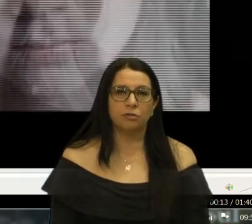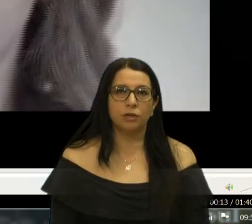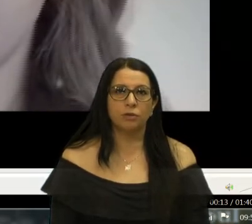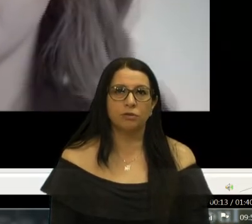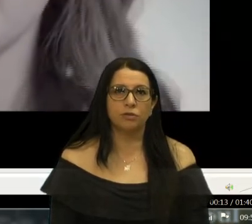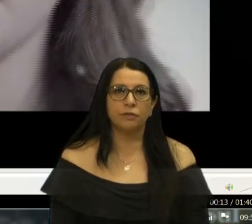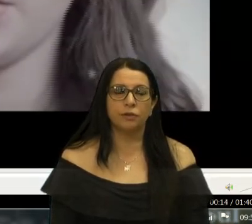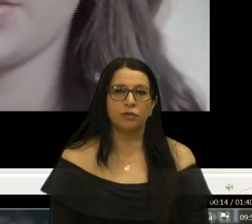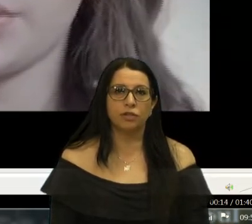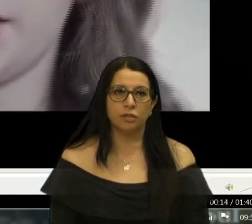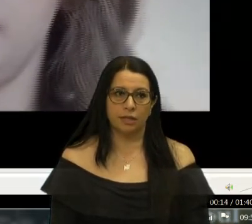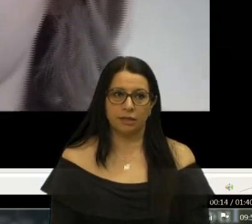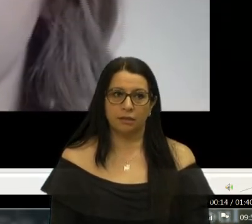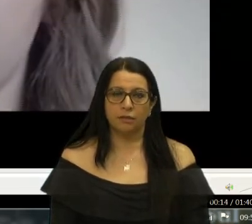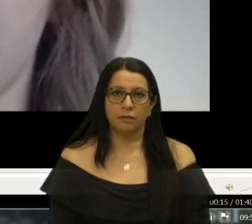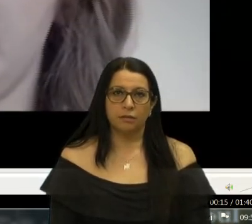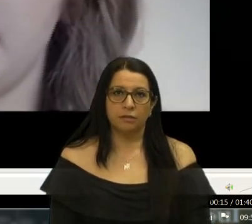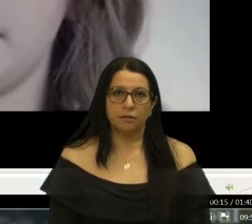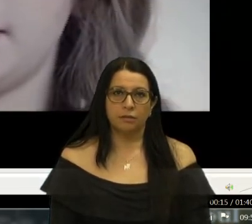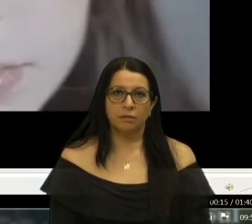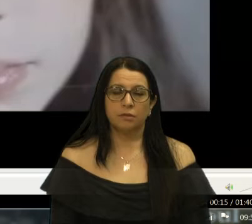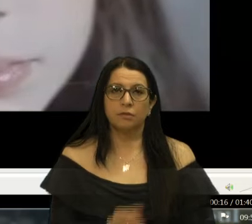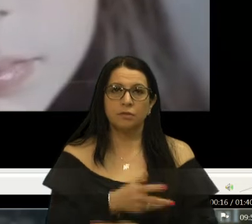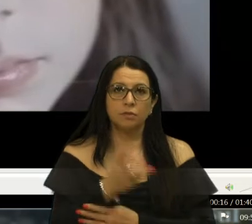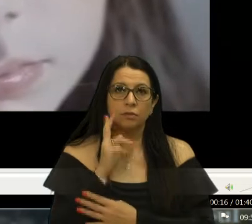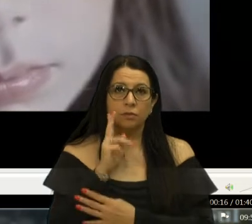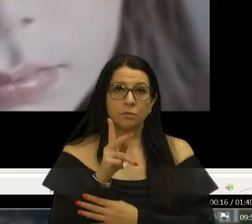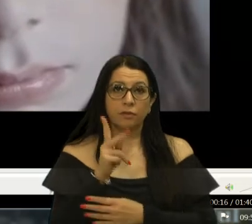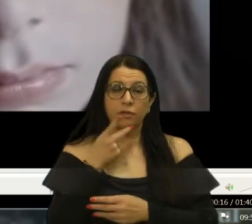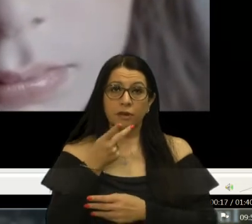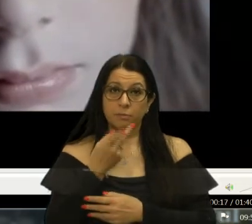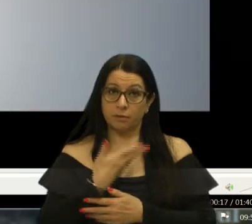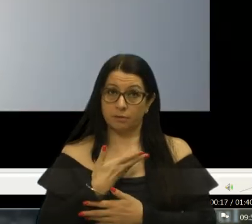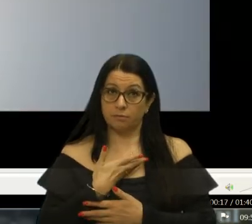Mãe, você escuta o conselho das suas amigas?